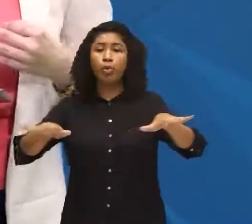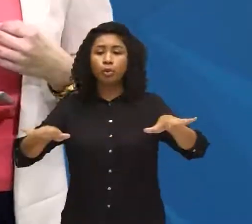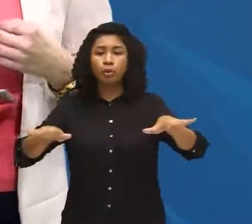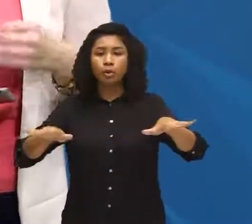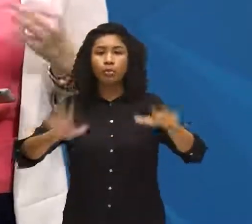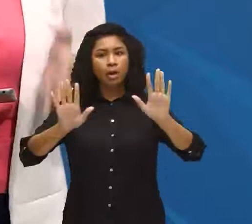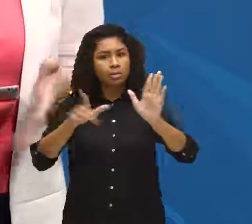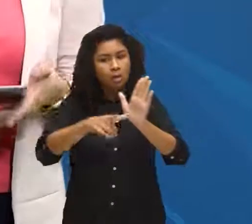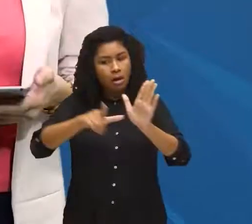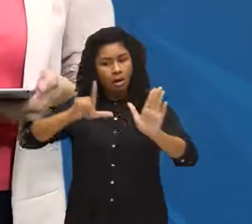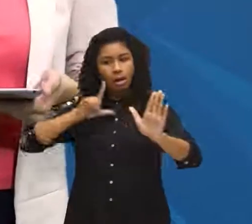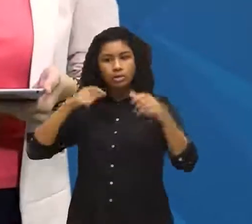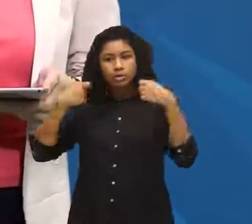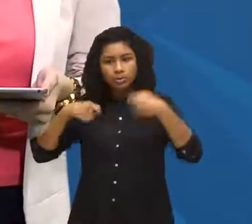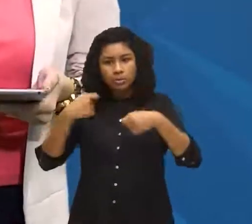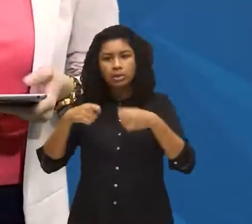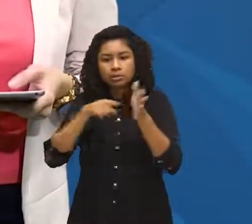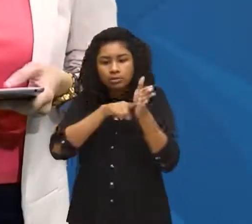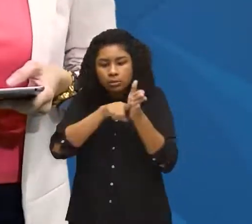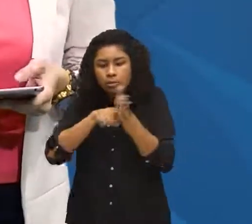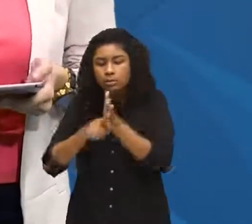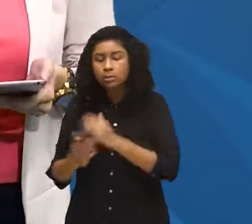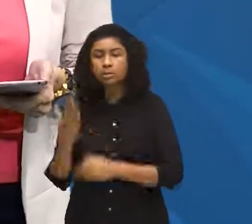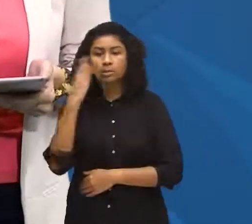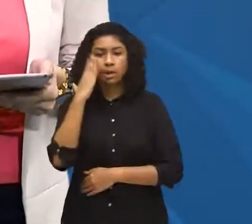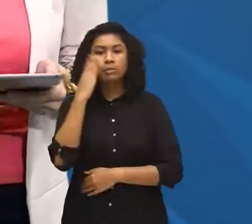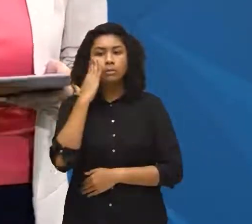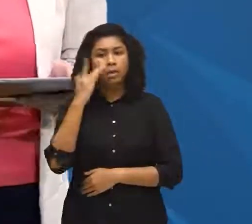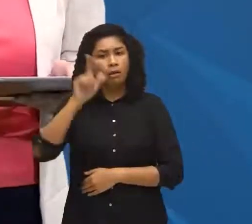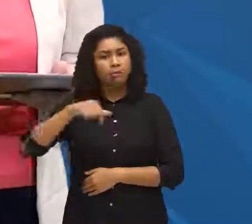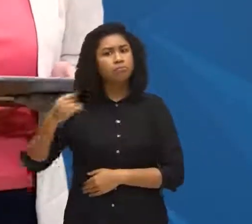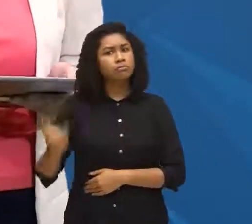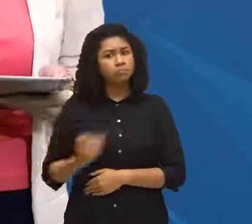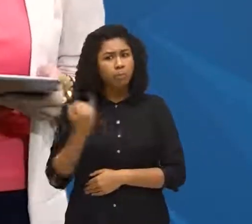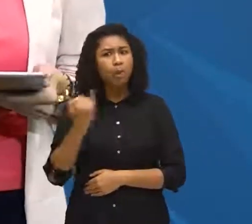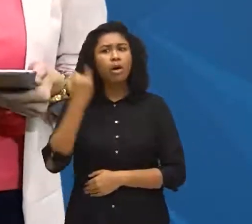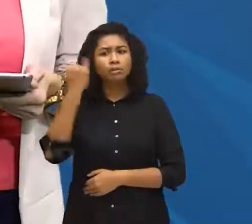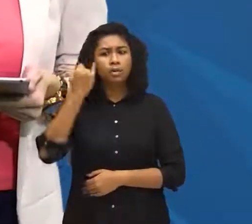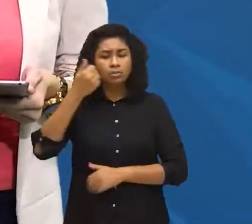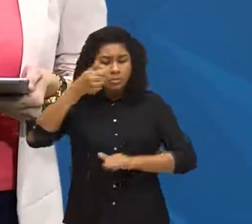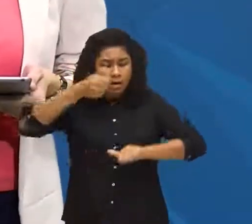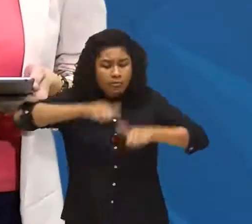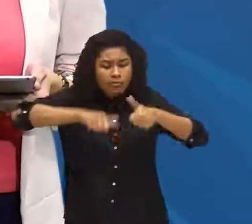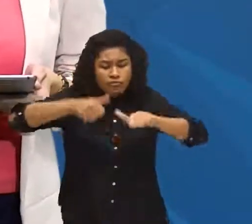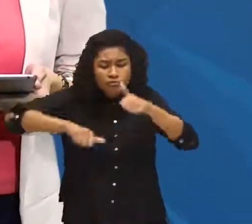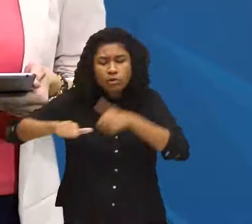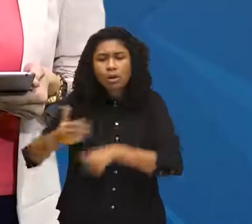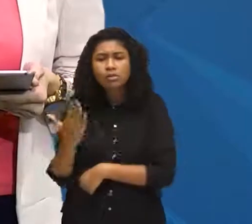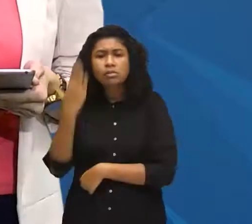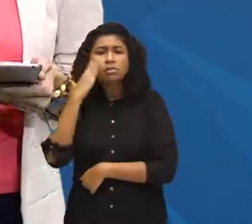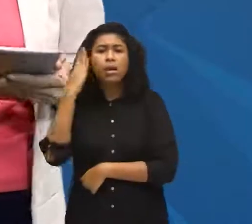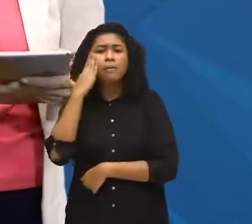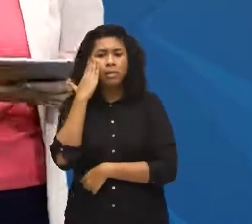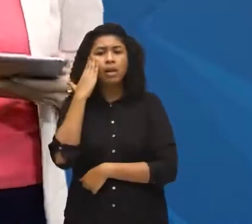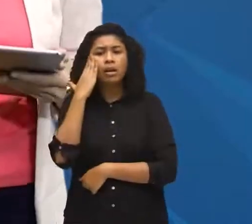gente precisa ter noção dessas atitudes que são importantes para verificar, não é, a